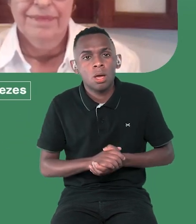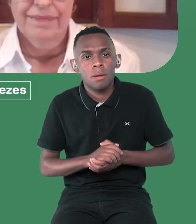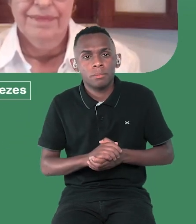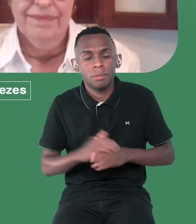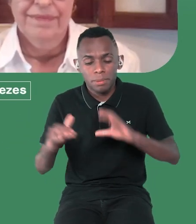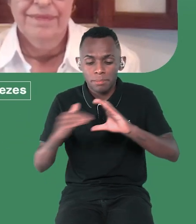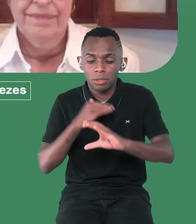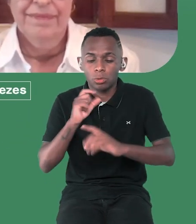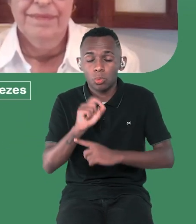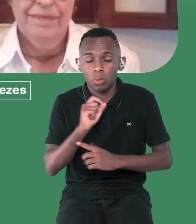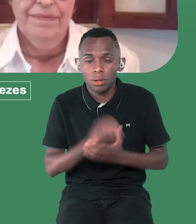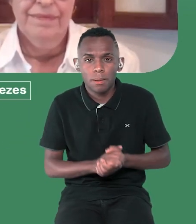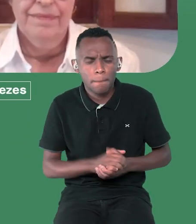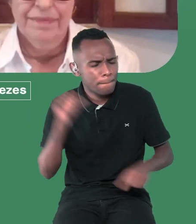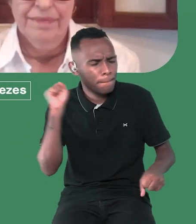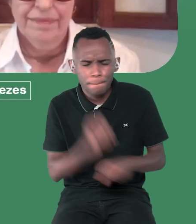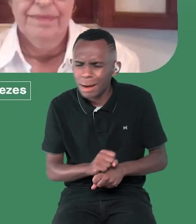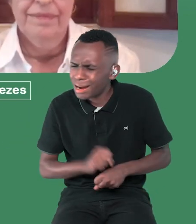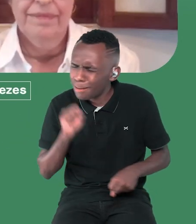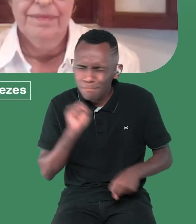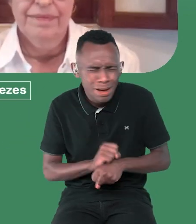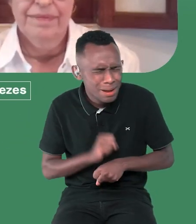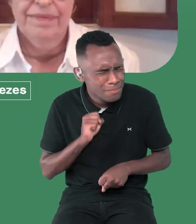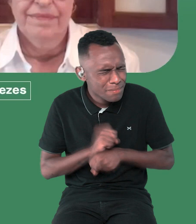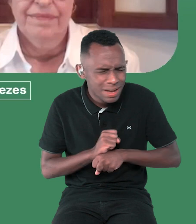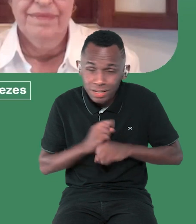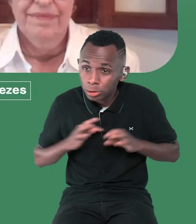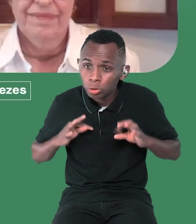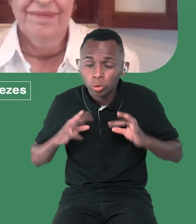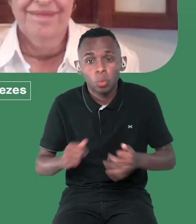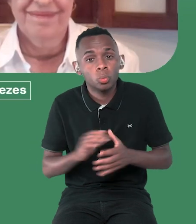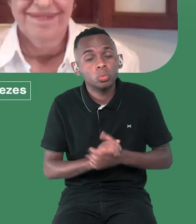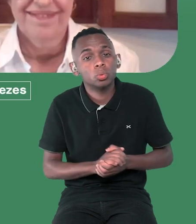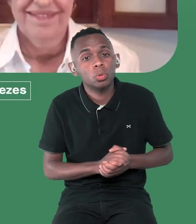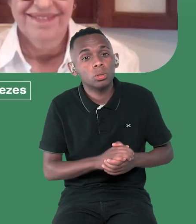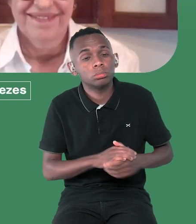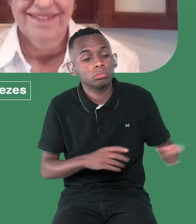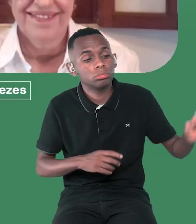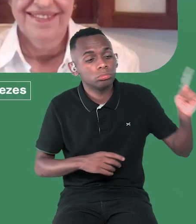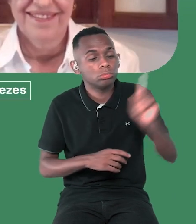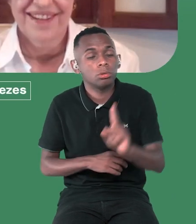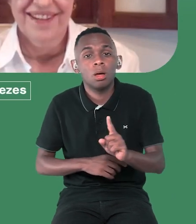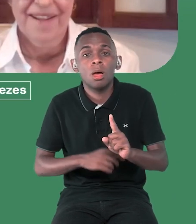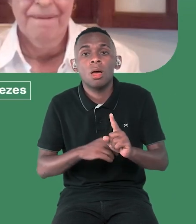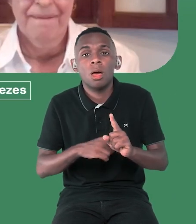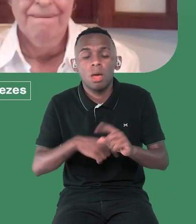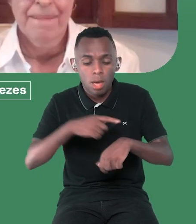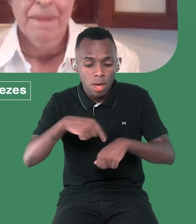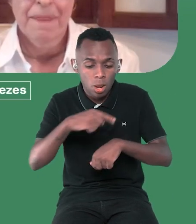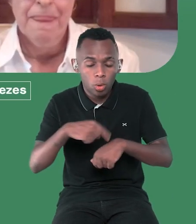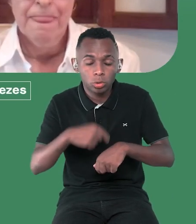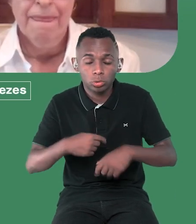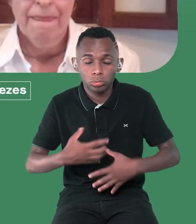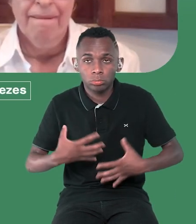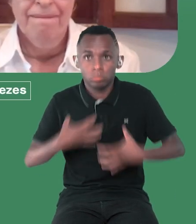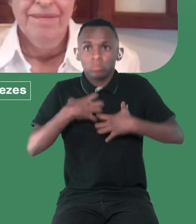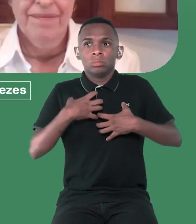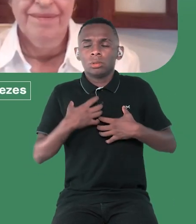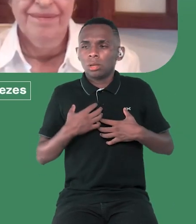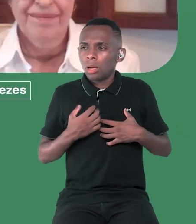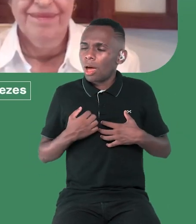e-mail assim, para tudo. Sem o relógio chegou por aqui. Eu comecei a chorar na hora que eu li o e-mail dela,